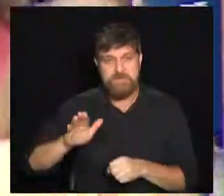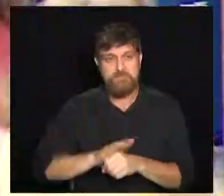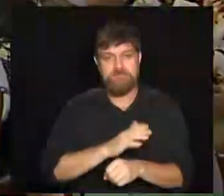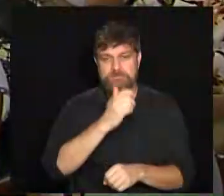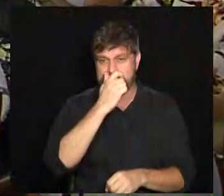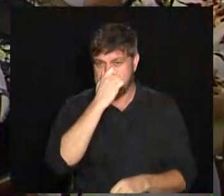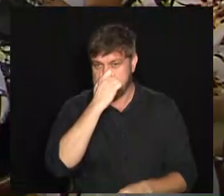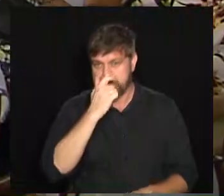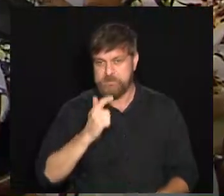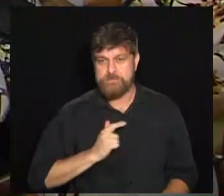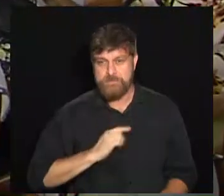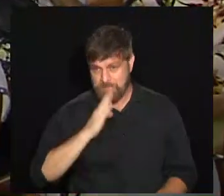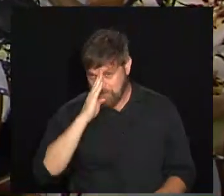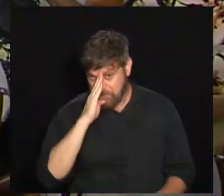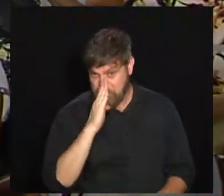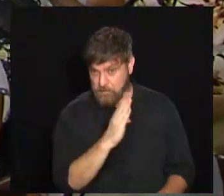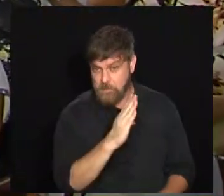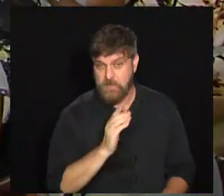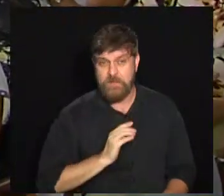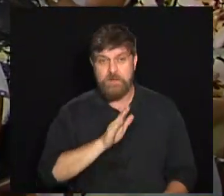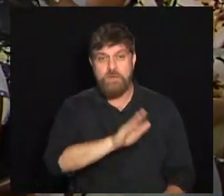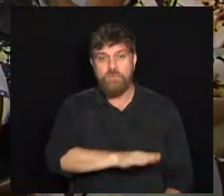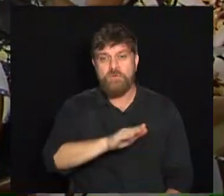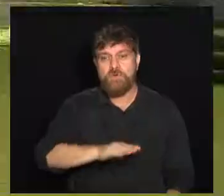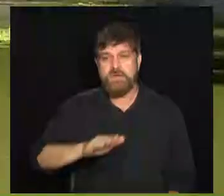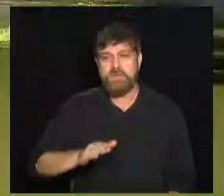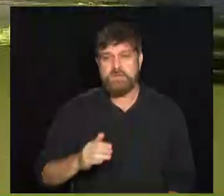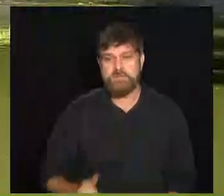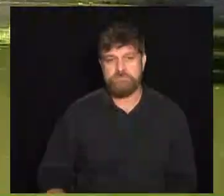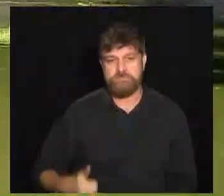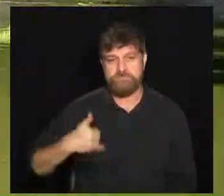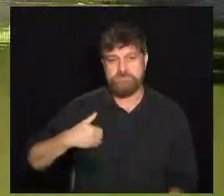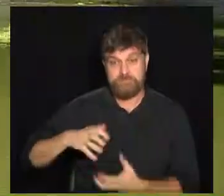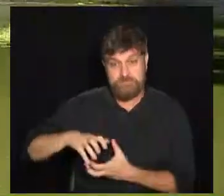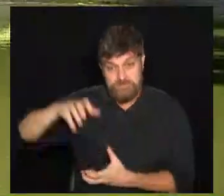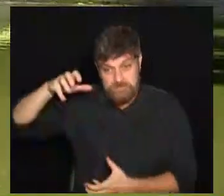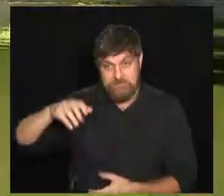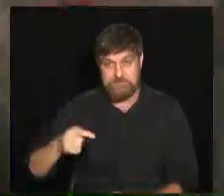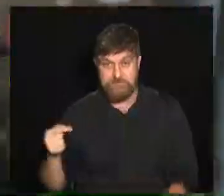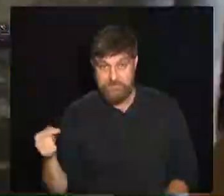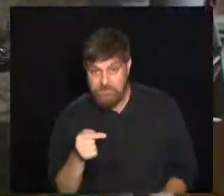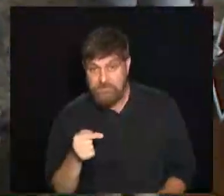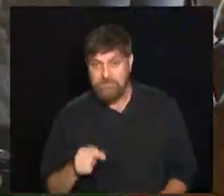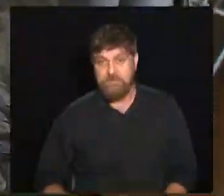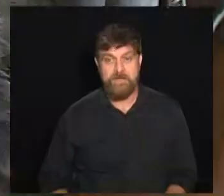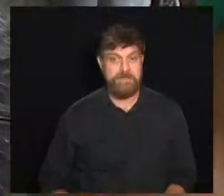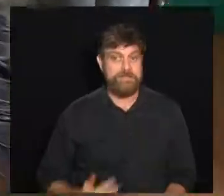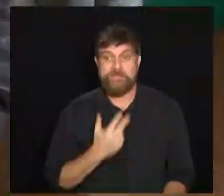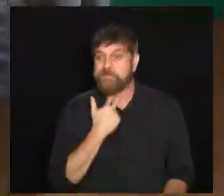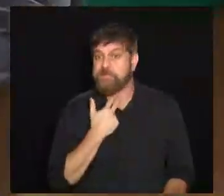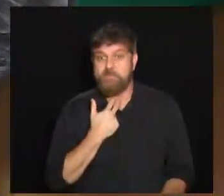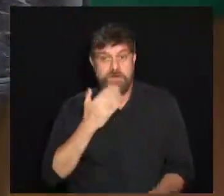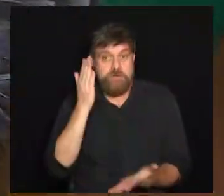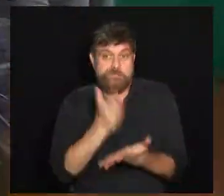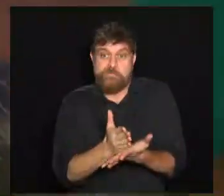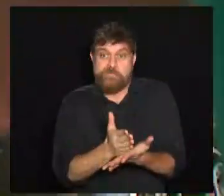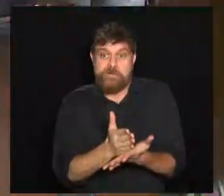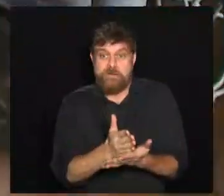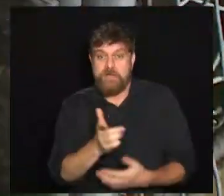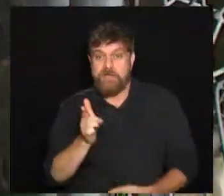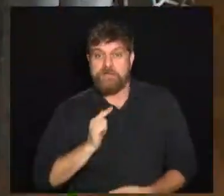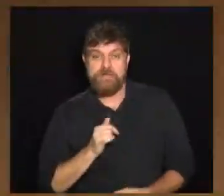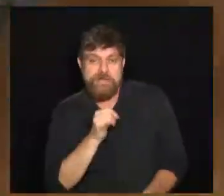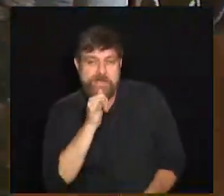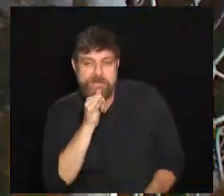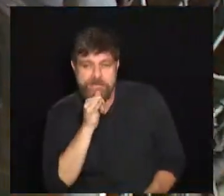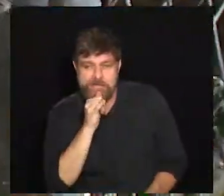aglomeração, principalmente com crianças e idosos. Porém, alguns serviços não podem ser interrompidos, como, por